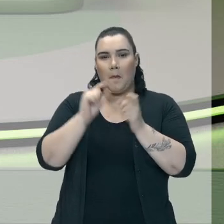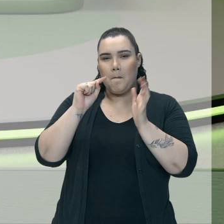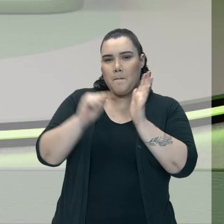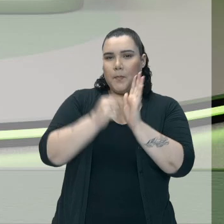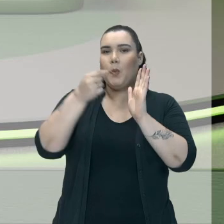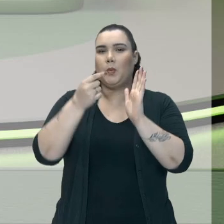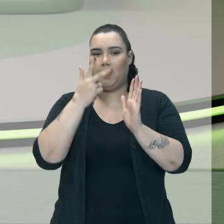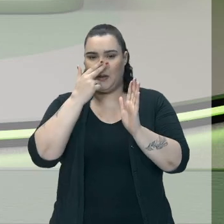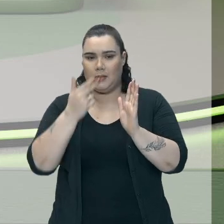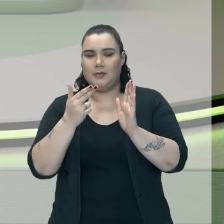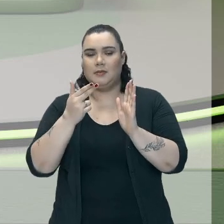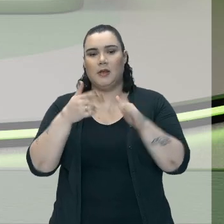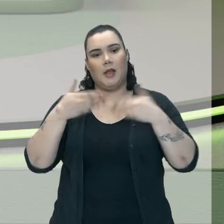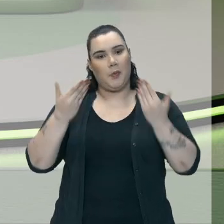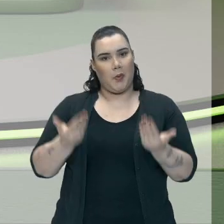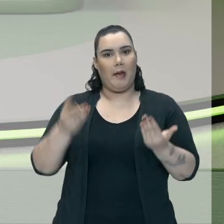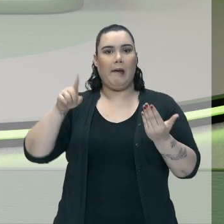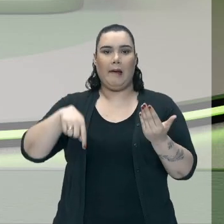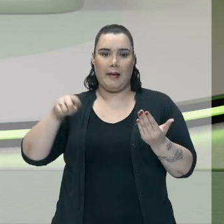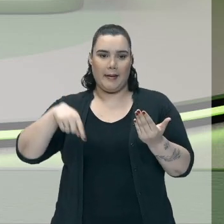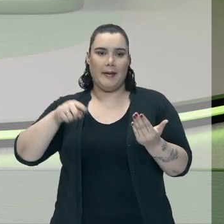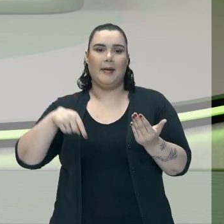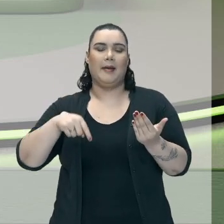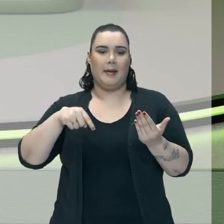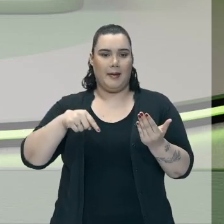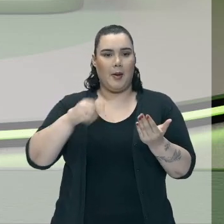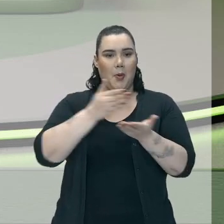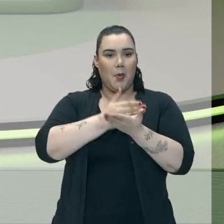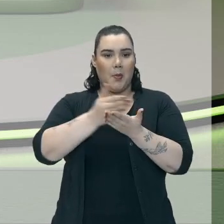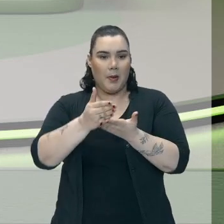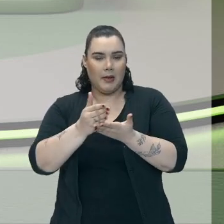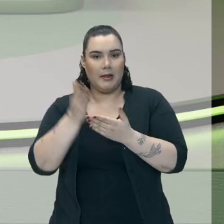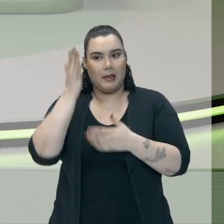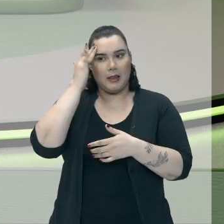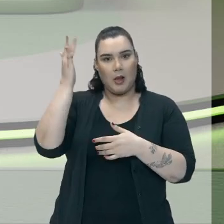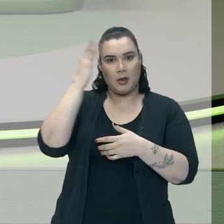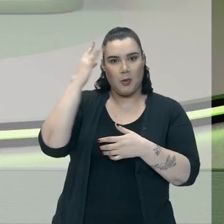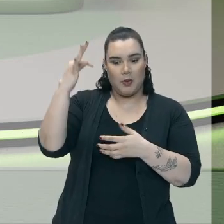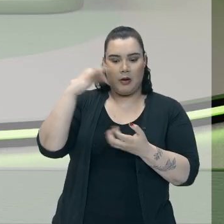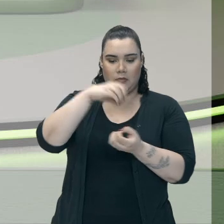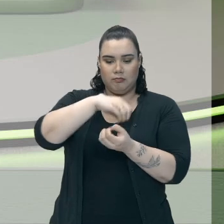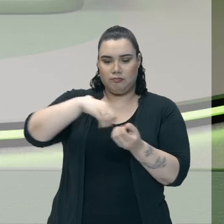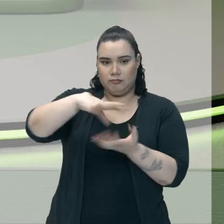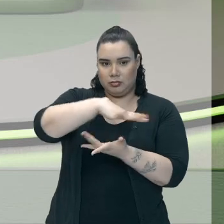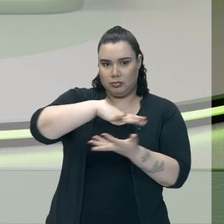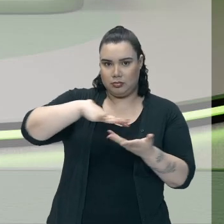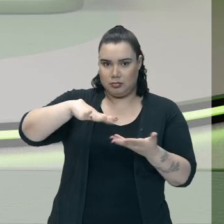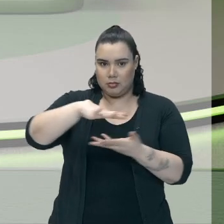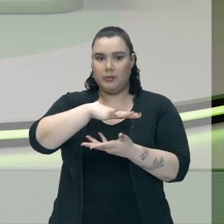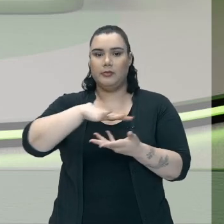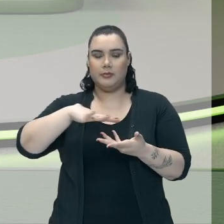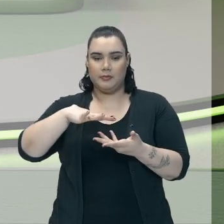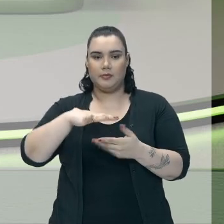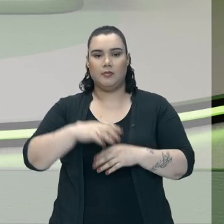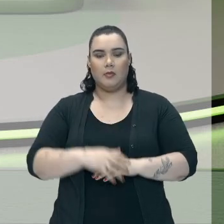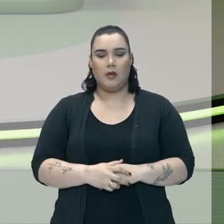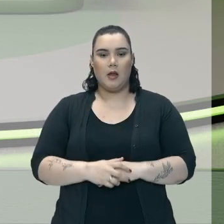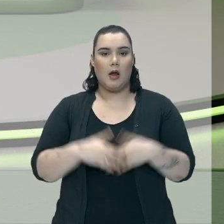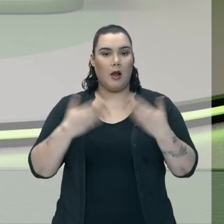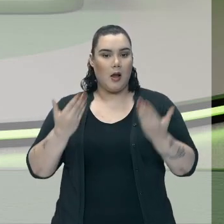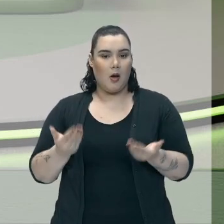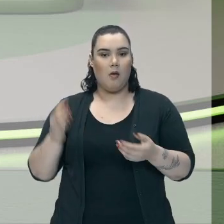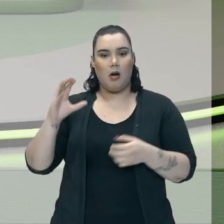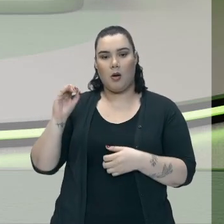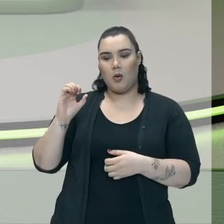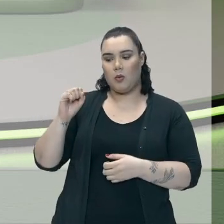ponto. É a ideia, né, do início da teoria aí do Big Bang, certo? E a cosmologia estuda,